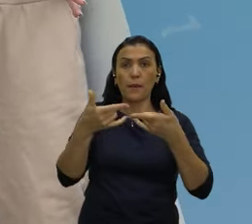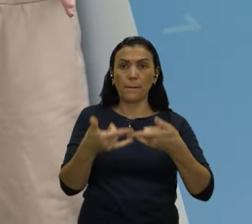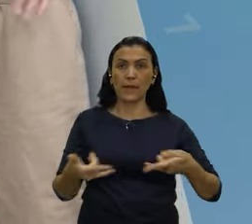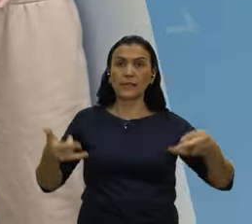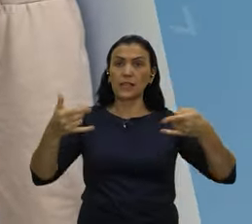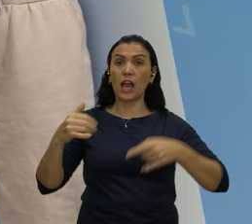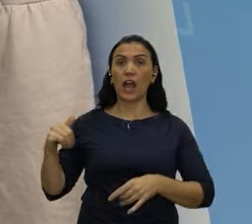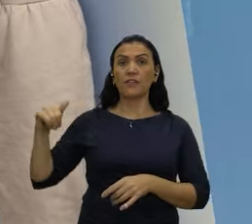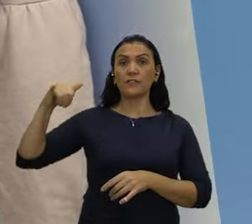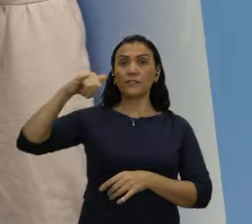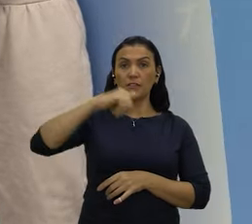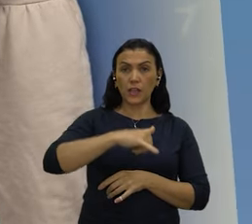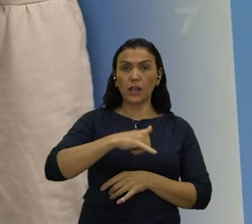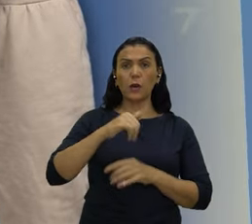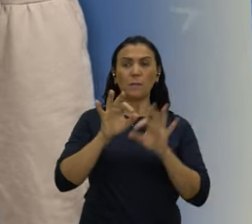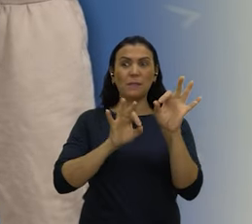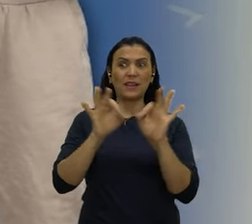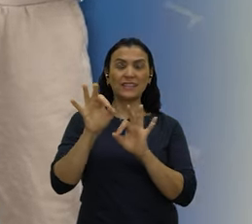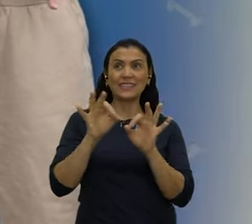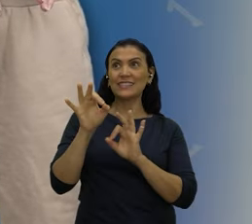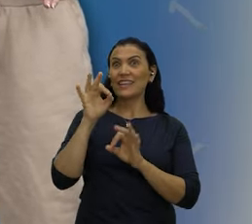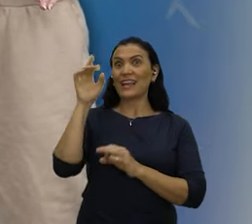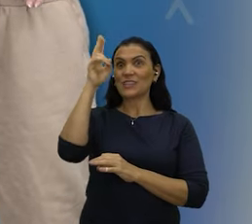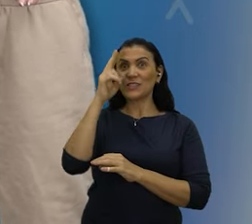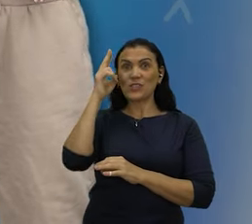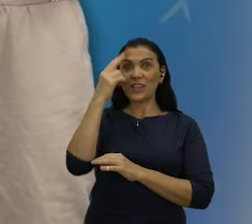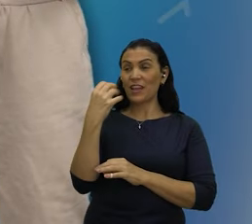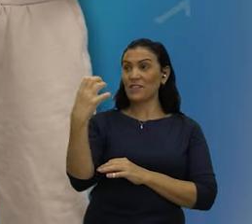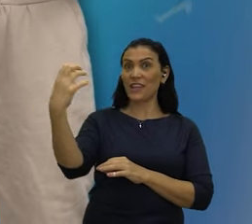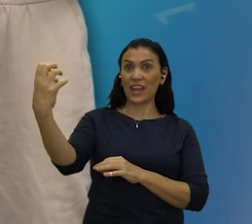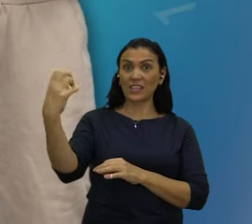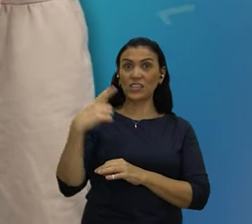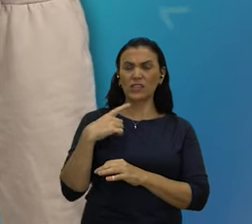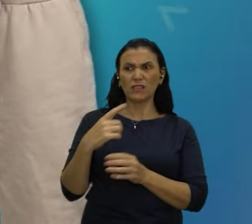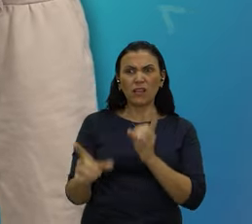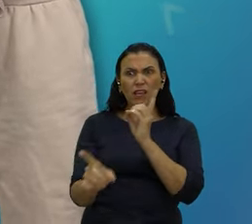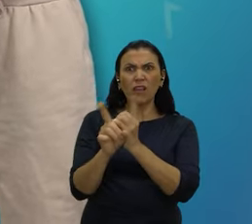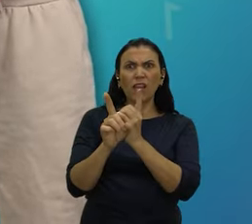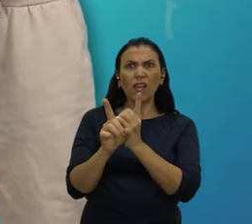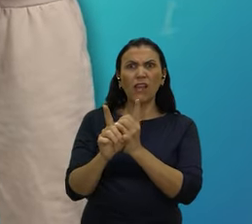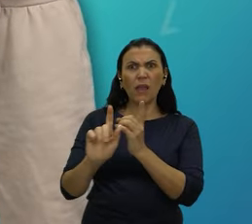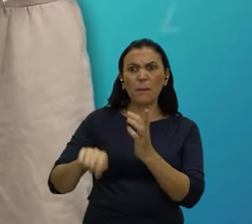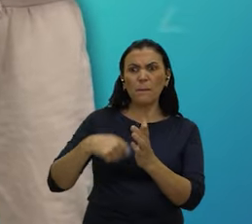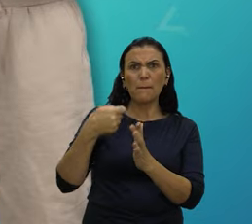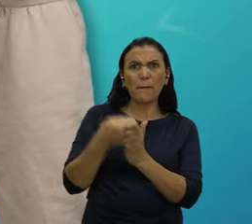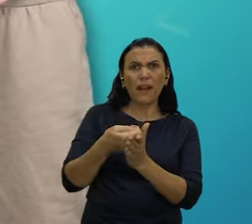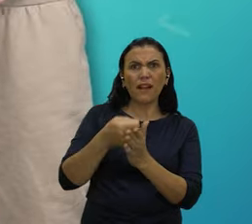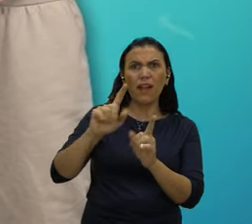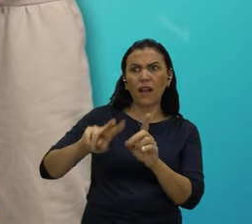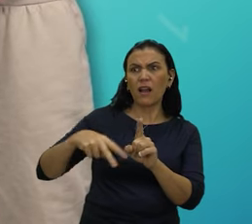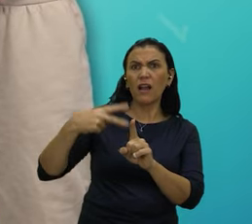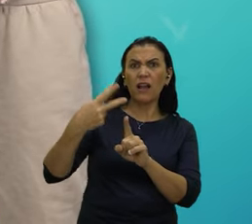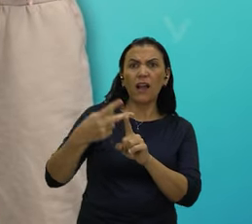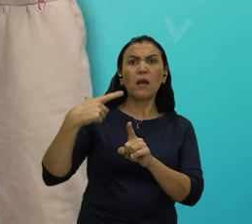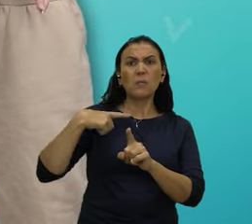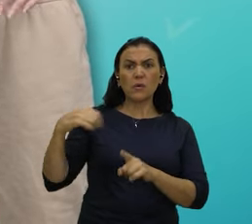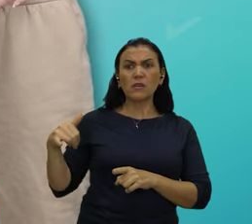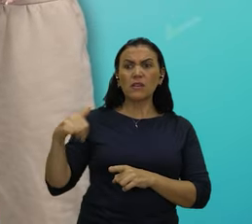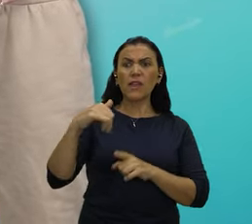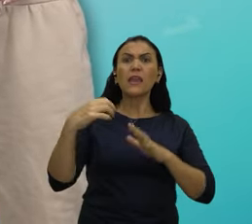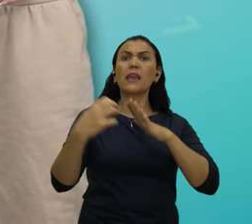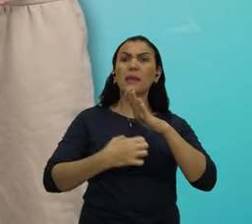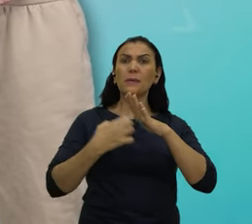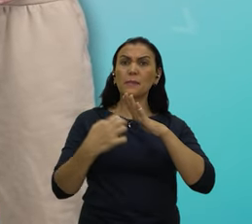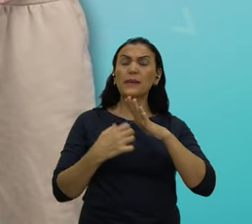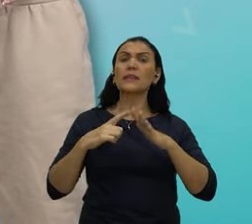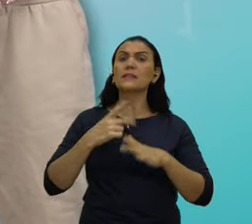uma passagem de avião, planejar toda a viagem e descobrir que vai ter que pagar a mais porque a empresa aérea decidiu que o trajeto